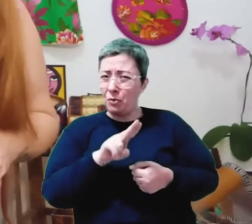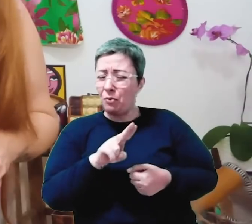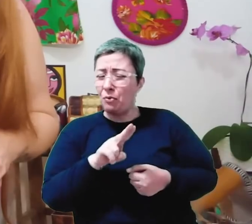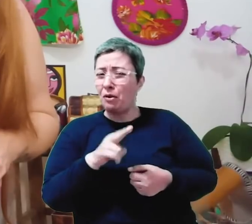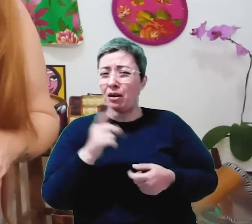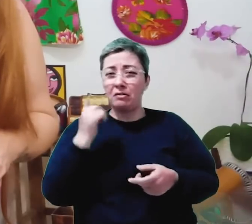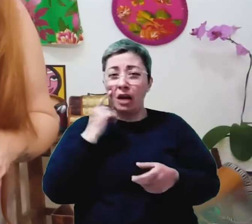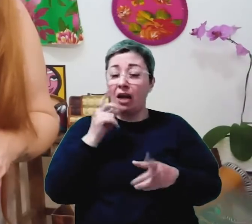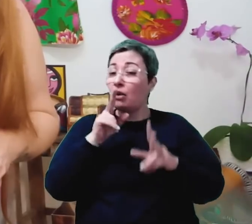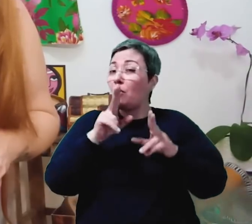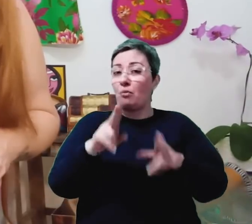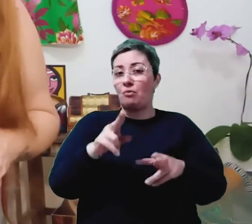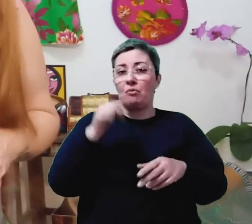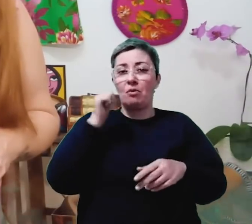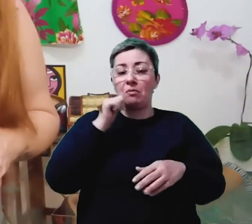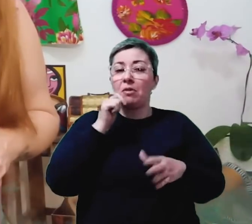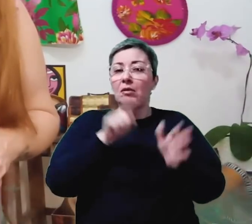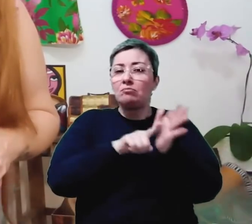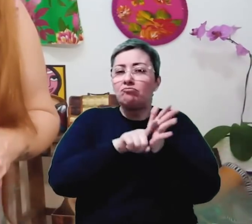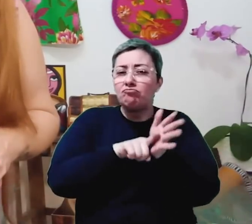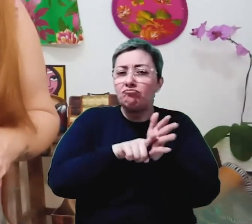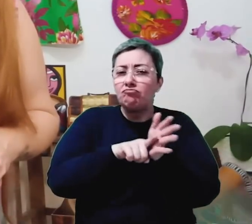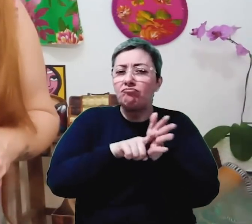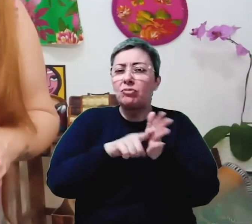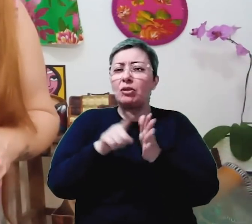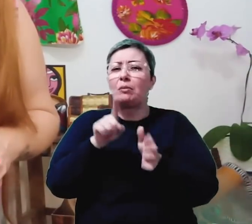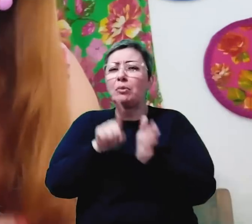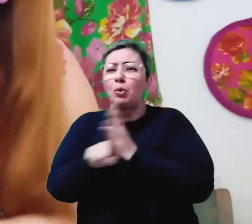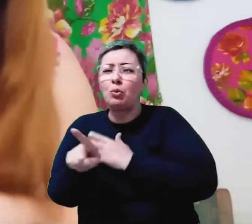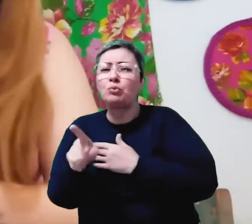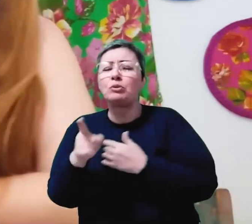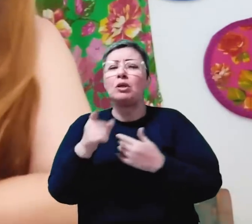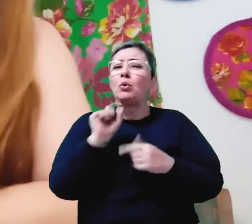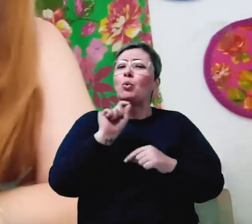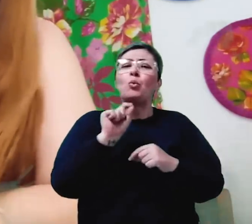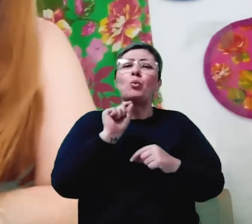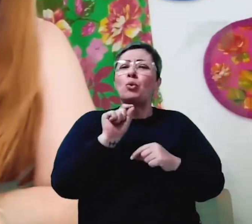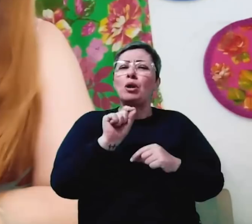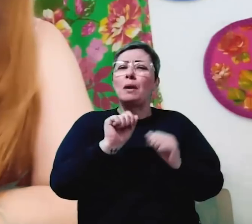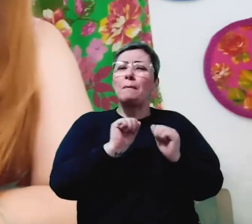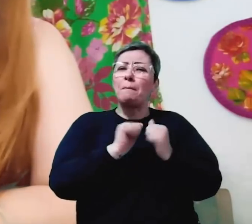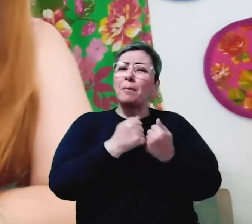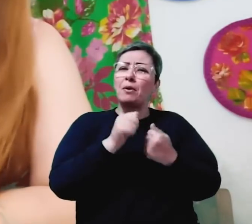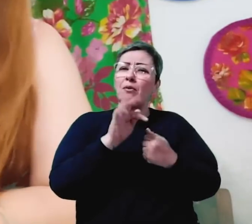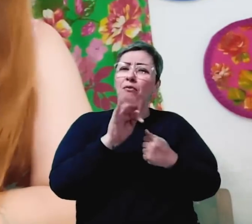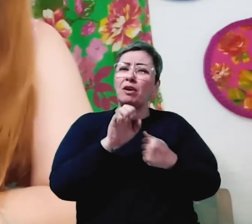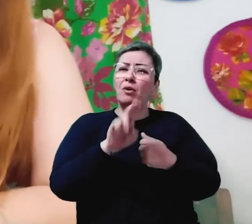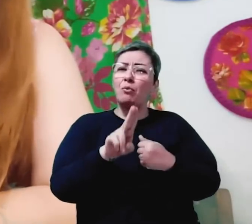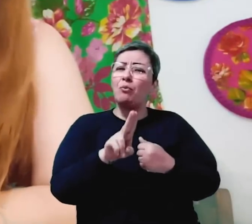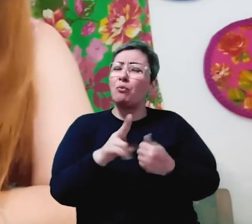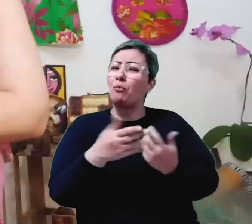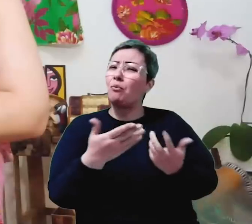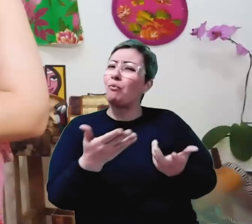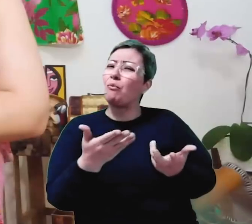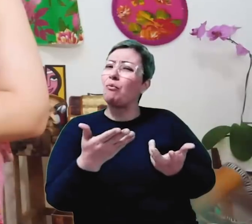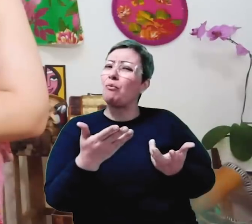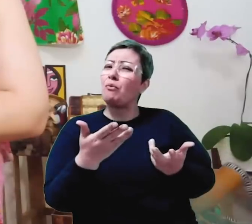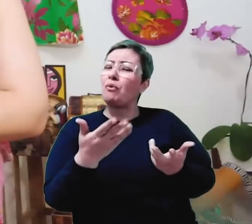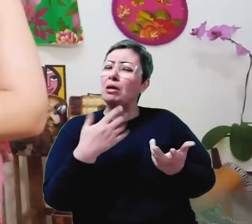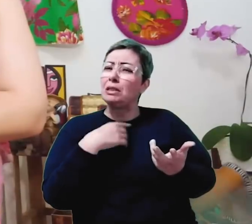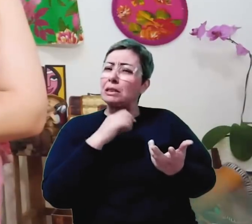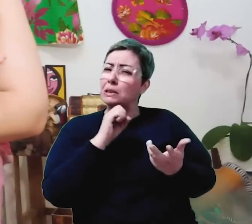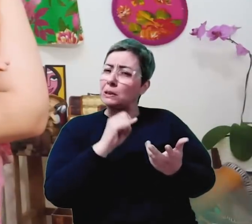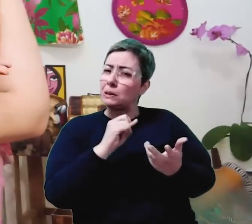Faça como a menina. Busque, pergunte, o que será pão com fel?